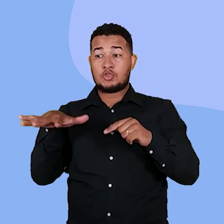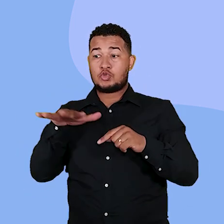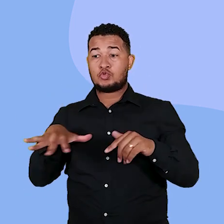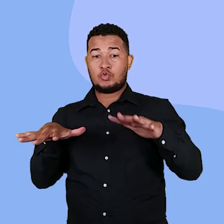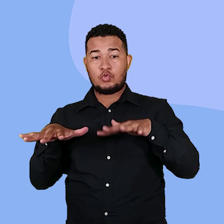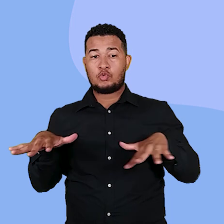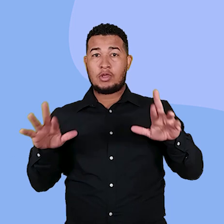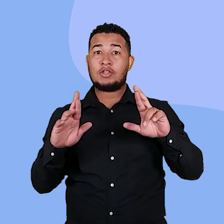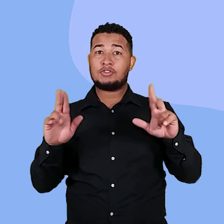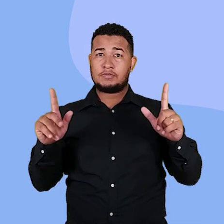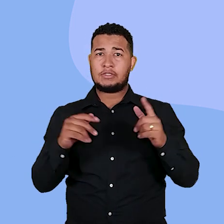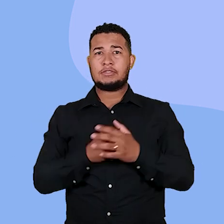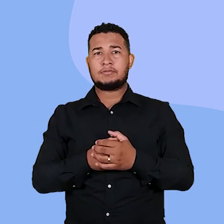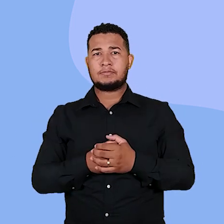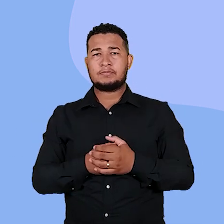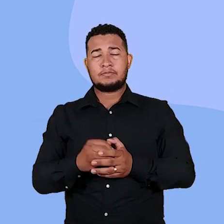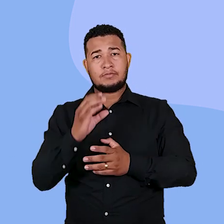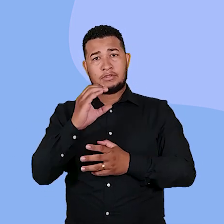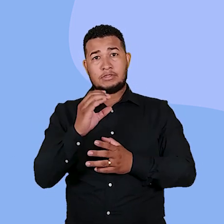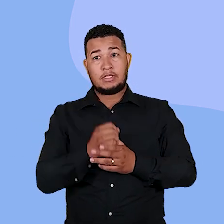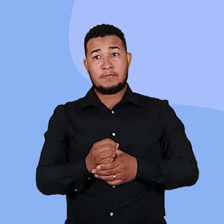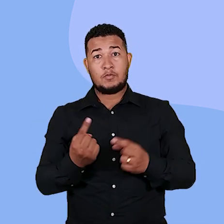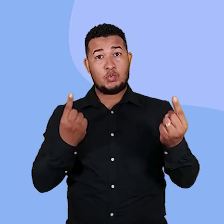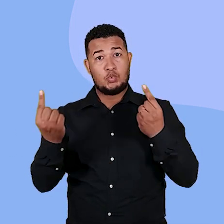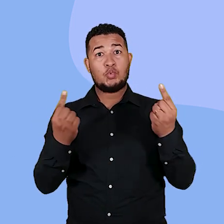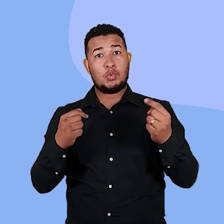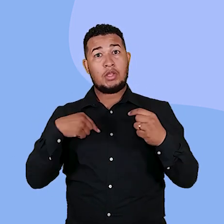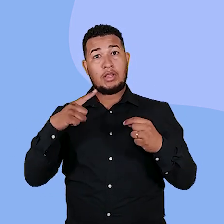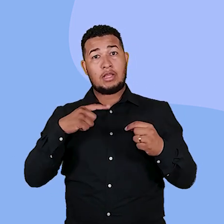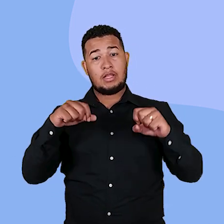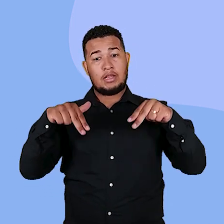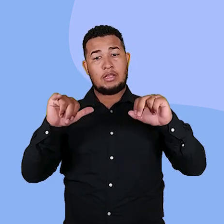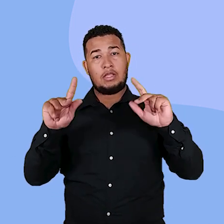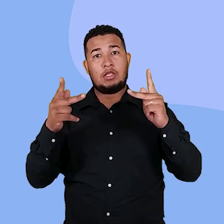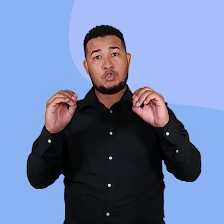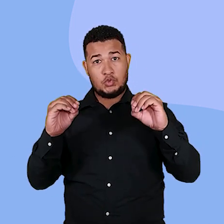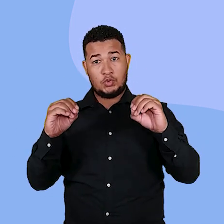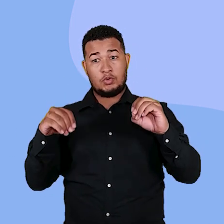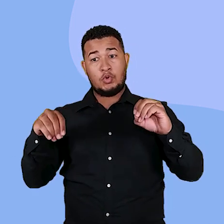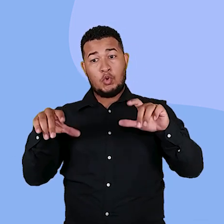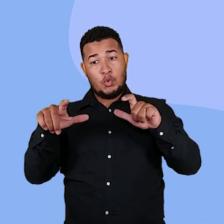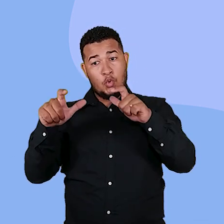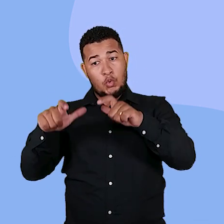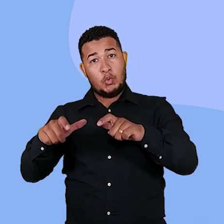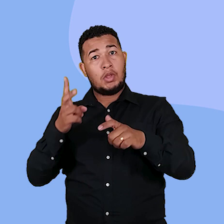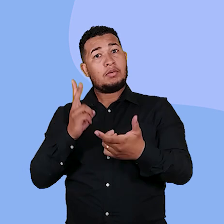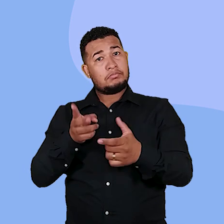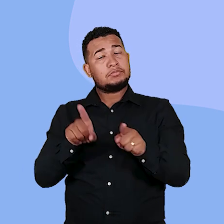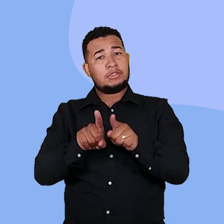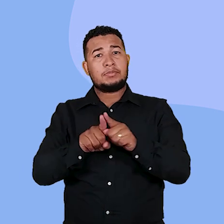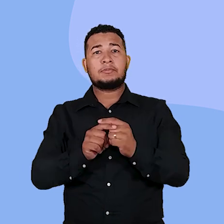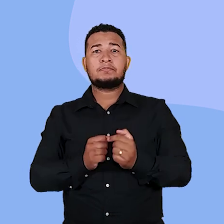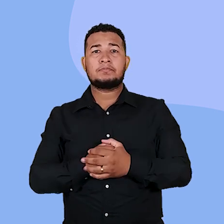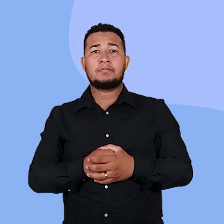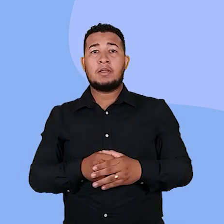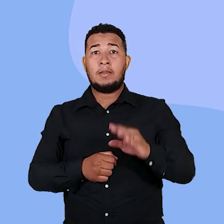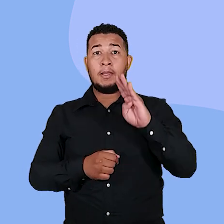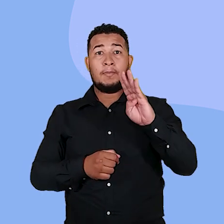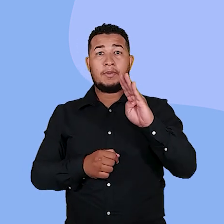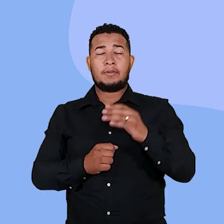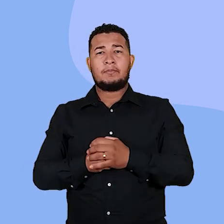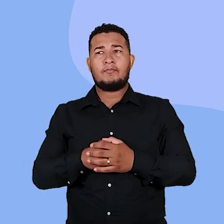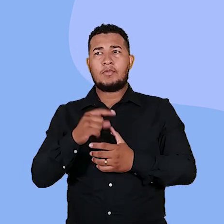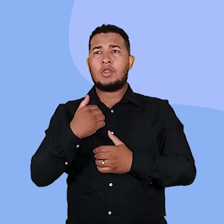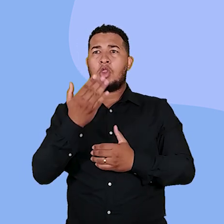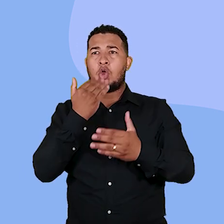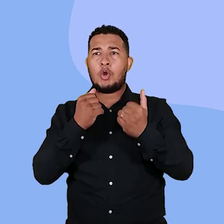ecológico, porém com habitats diferentes. C. Ambos ocupam o mesmo nicho ecológico e o mesmo habitat.